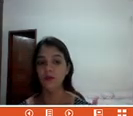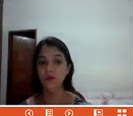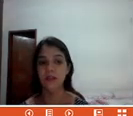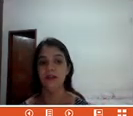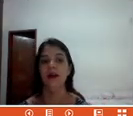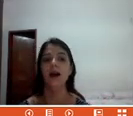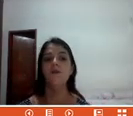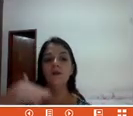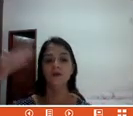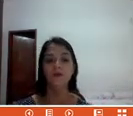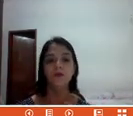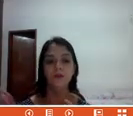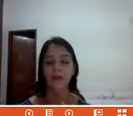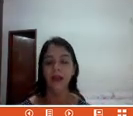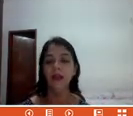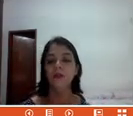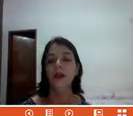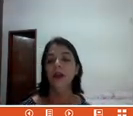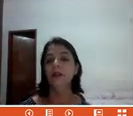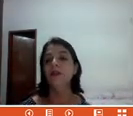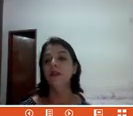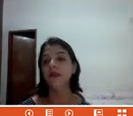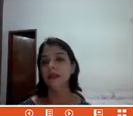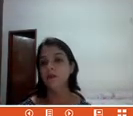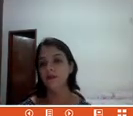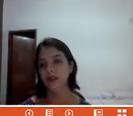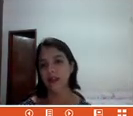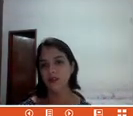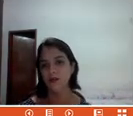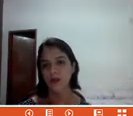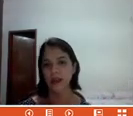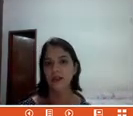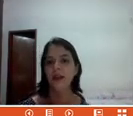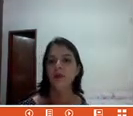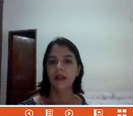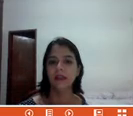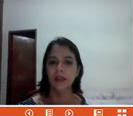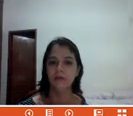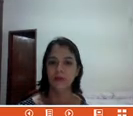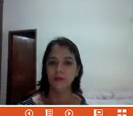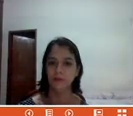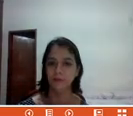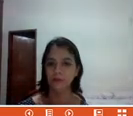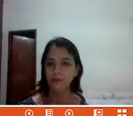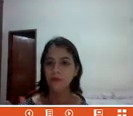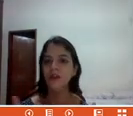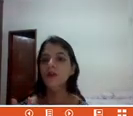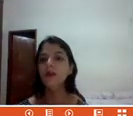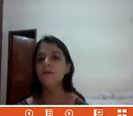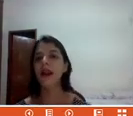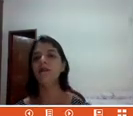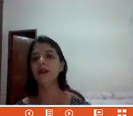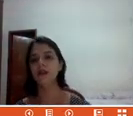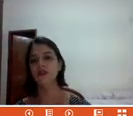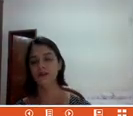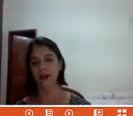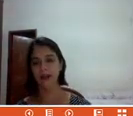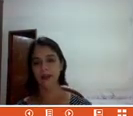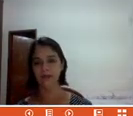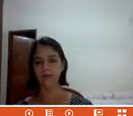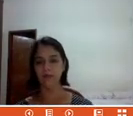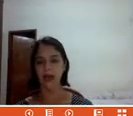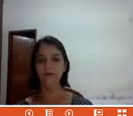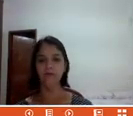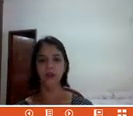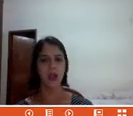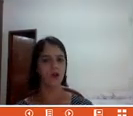emitir algum sinal, algum movimento. Então eu trouxe aqui para vocês compreender, por exemplo, duas palavrinhas